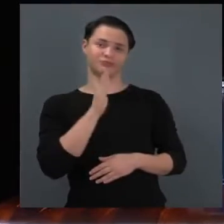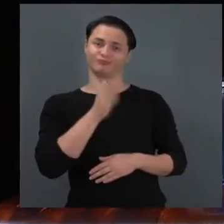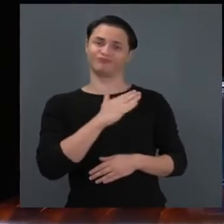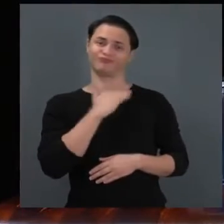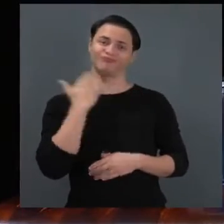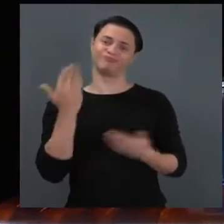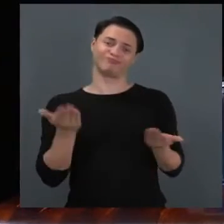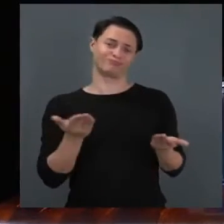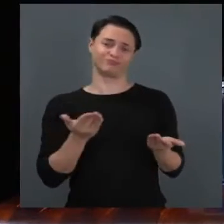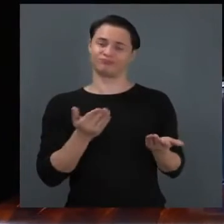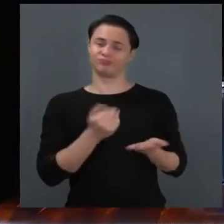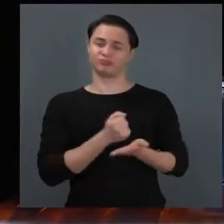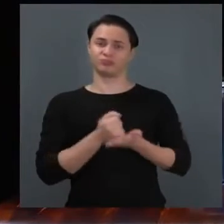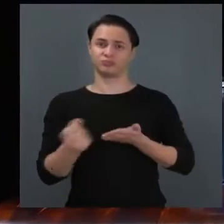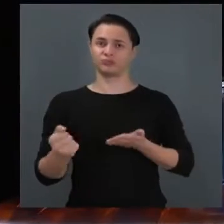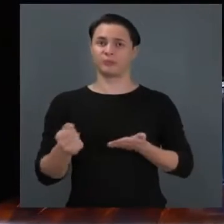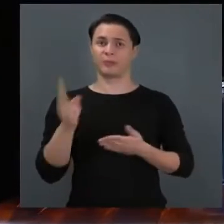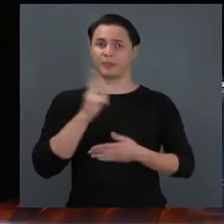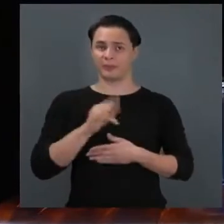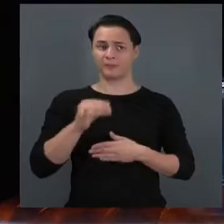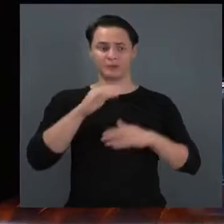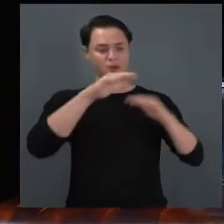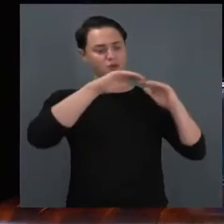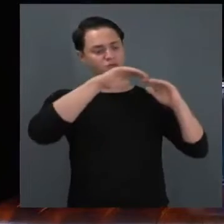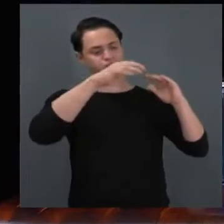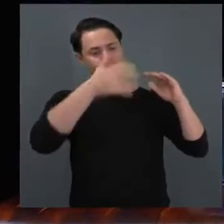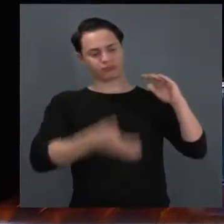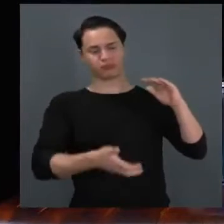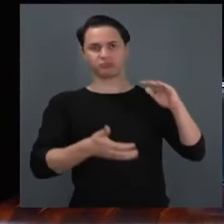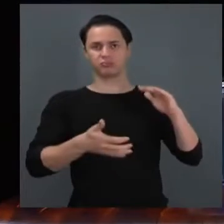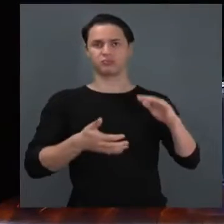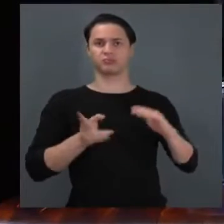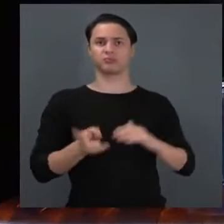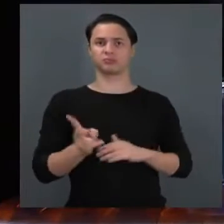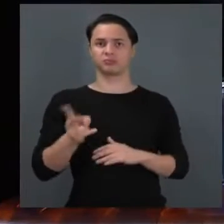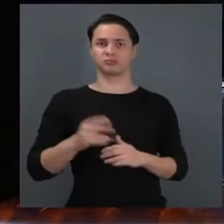não tem mais volta, e vai continuar caindo.